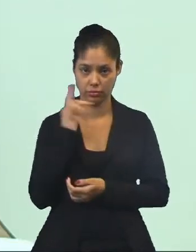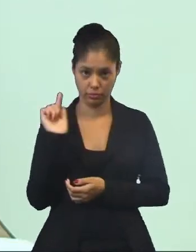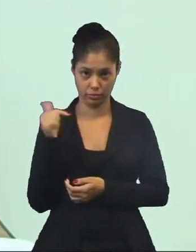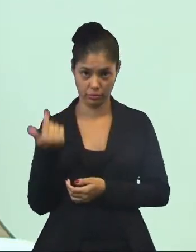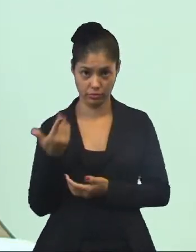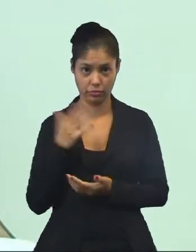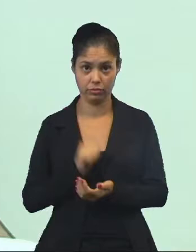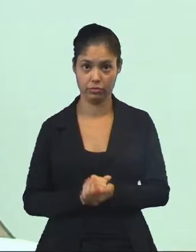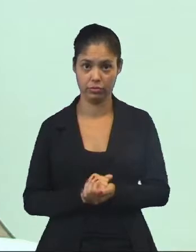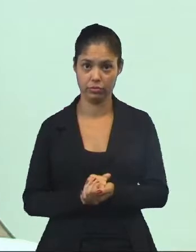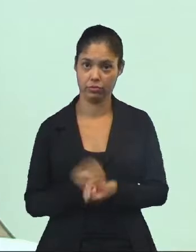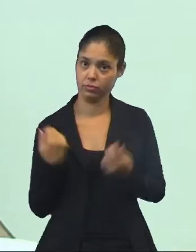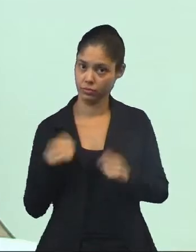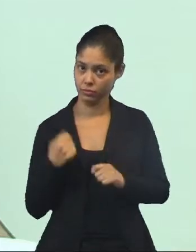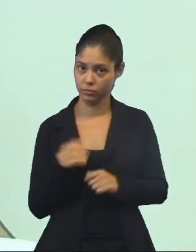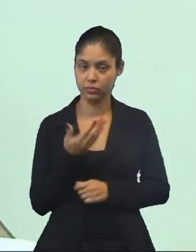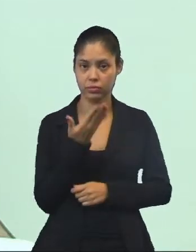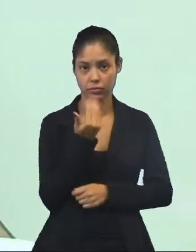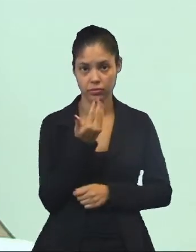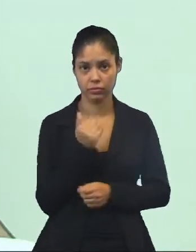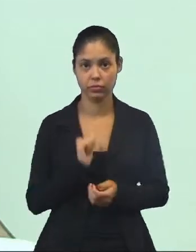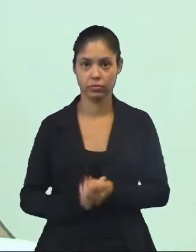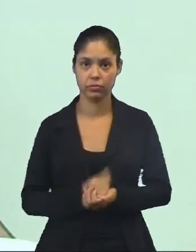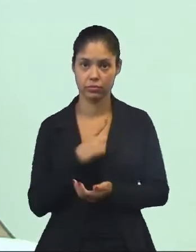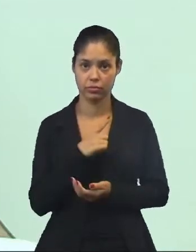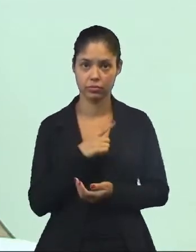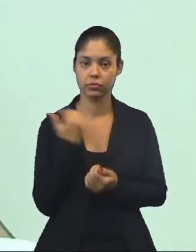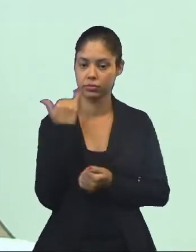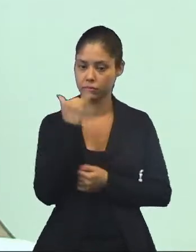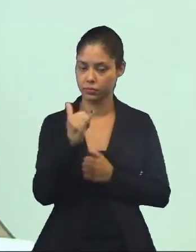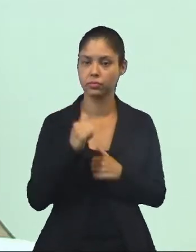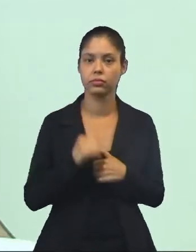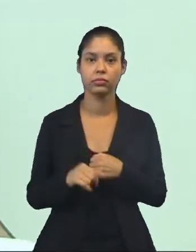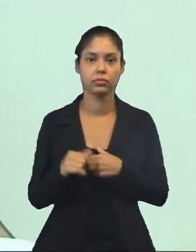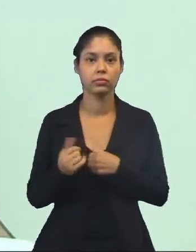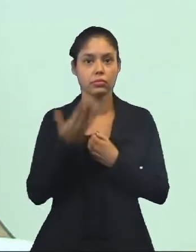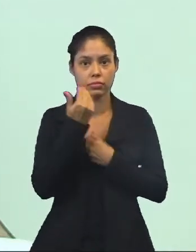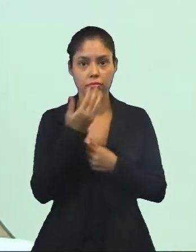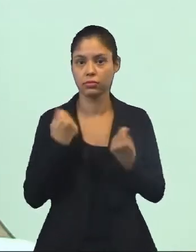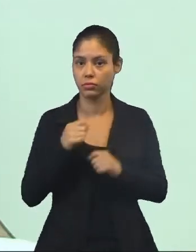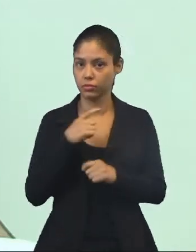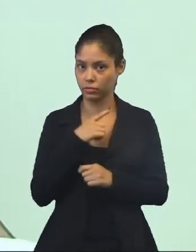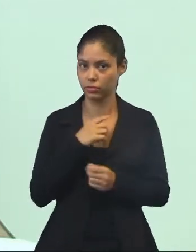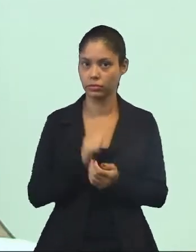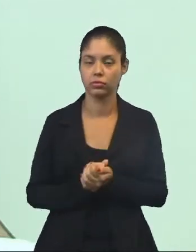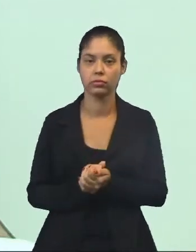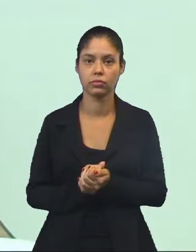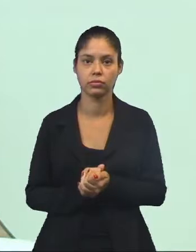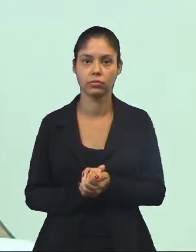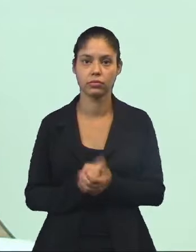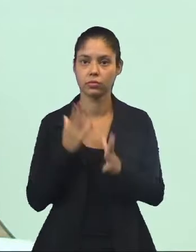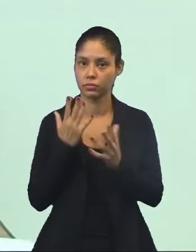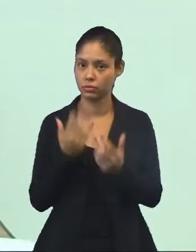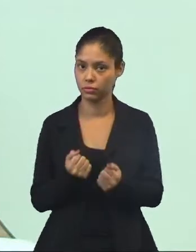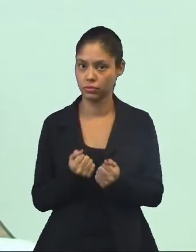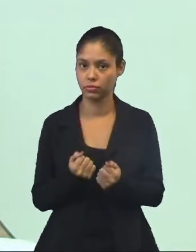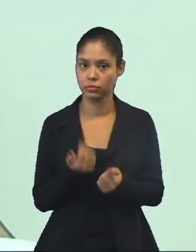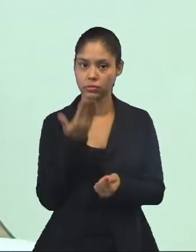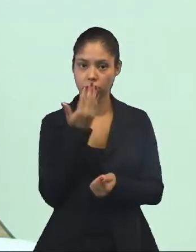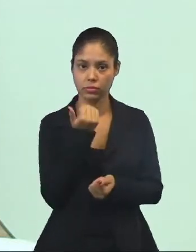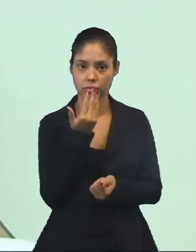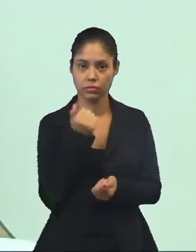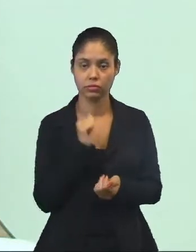outra forma, né, que a gente precisa comer para obter energia, os alimentos possuem energia que a gente adquire ao